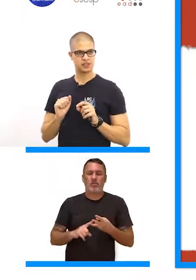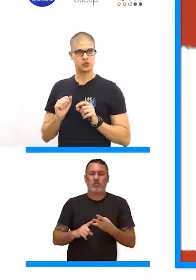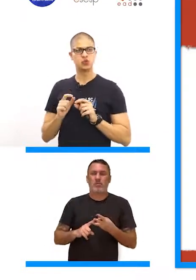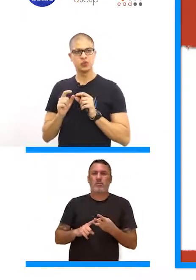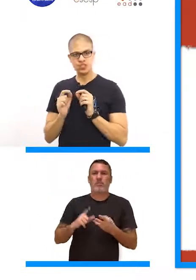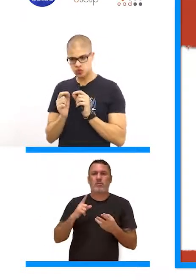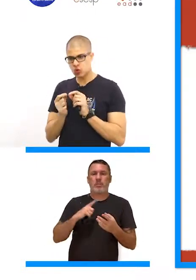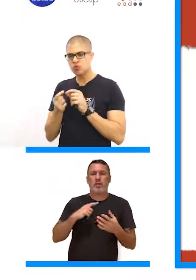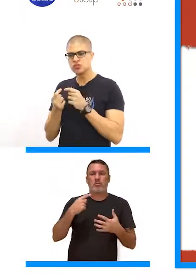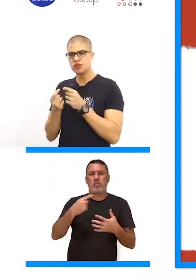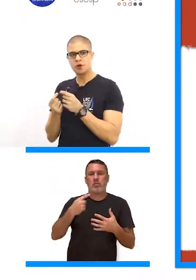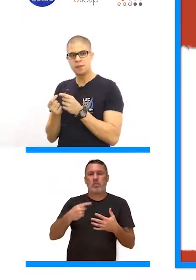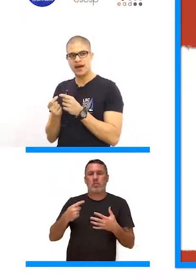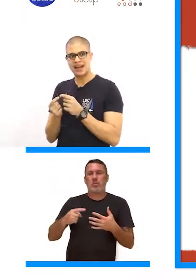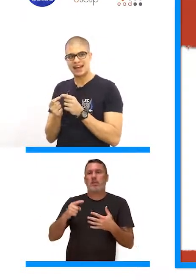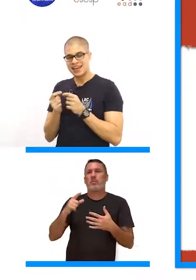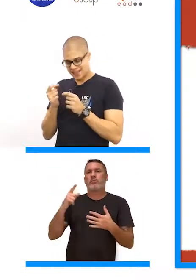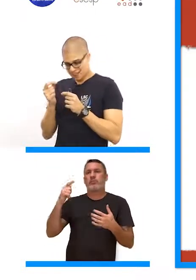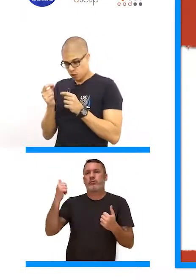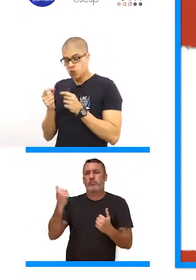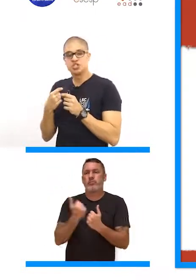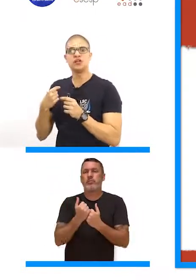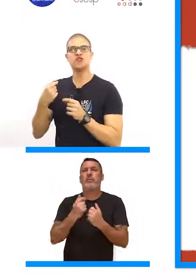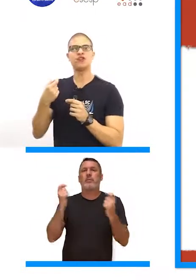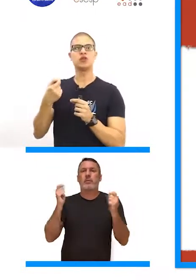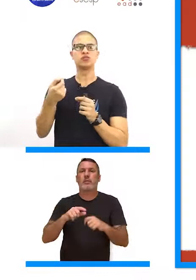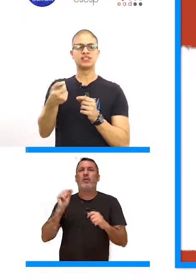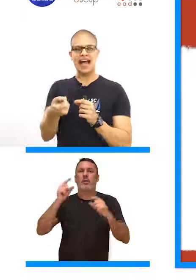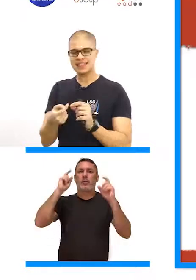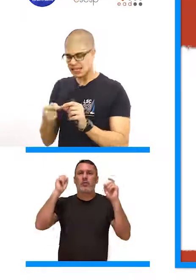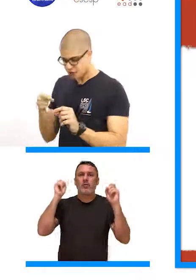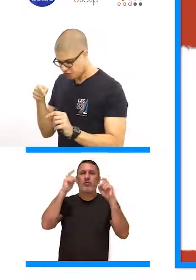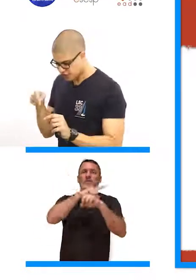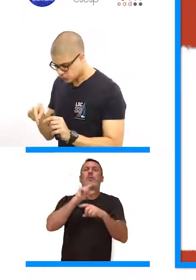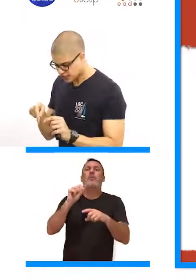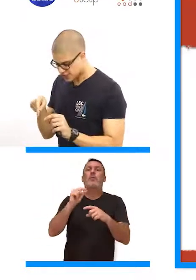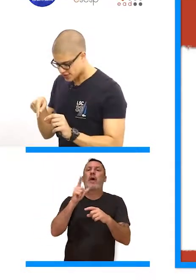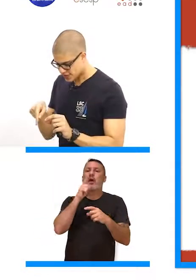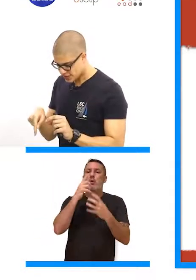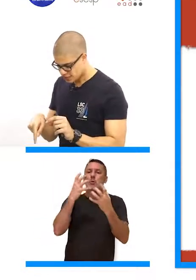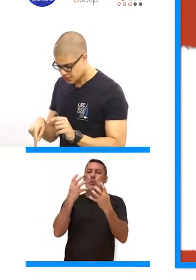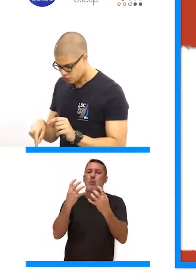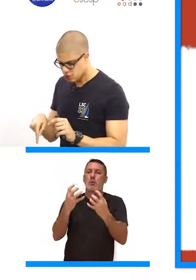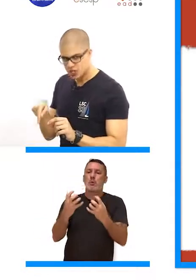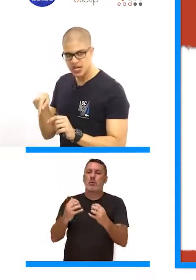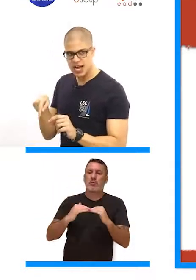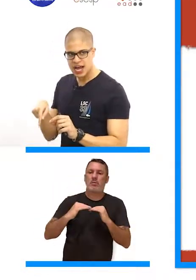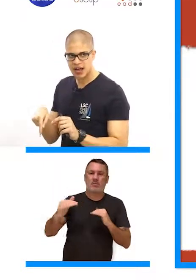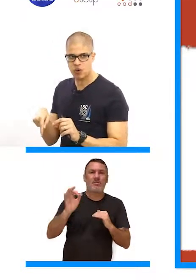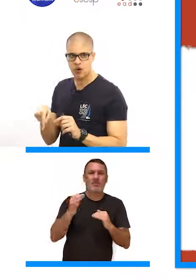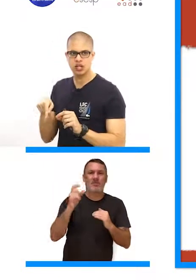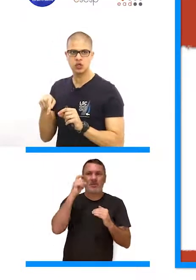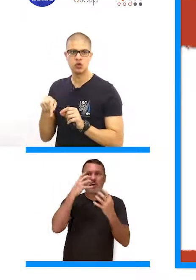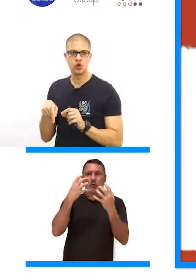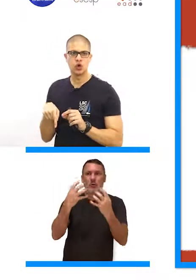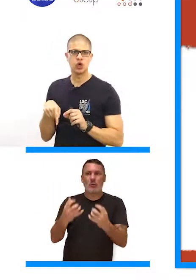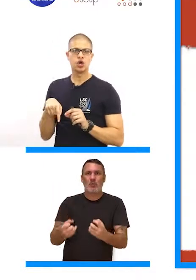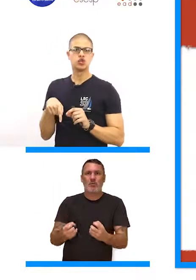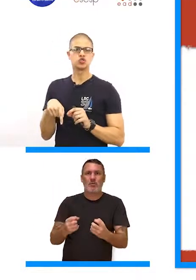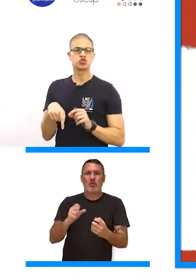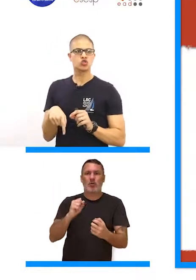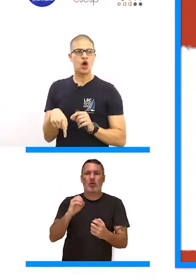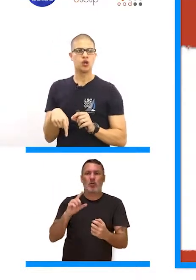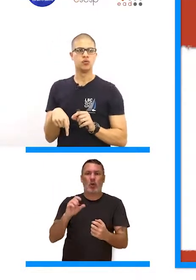calçadas. Tudo isso contribui para o dificultar da infiltração de água